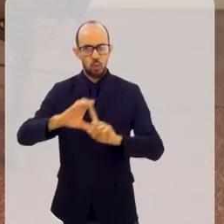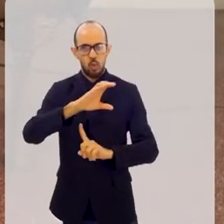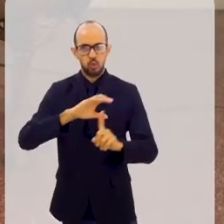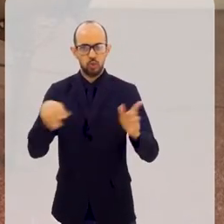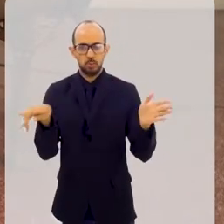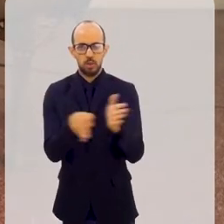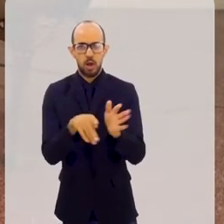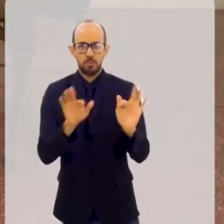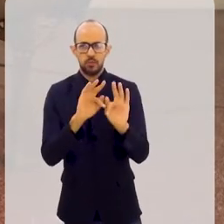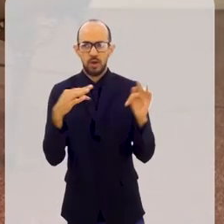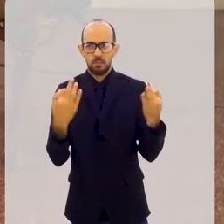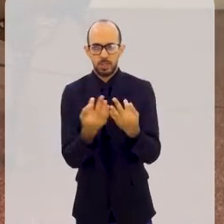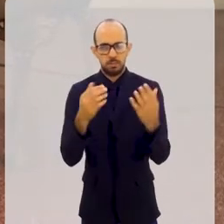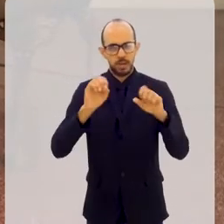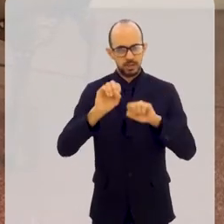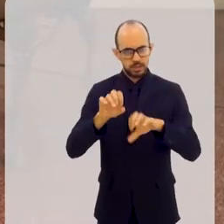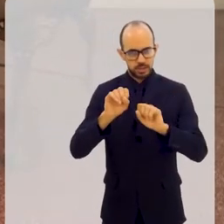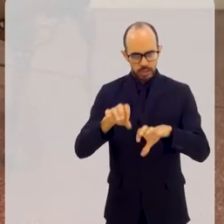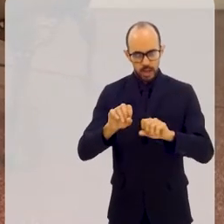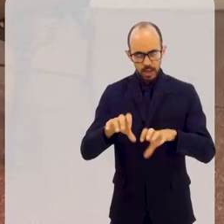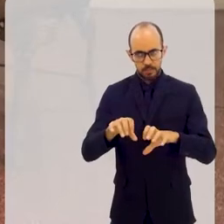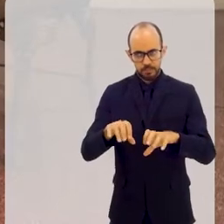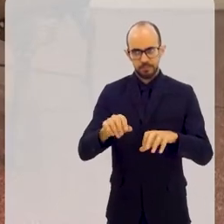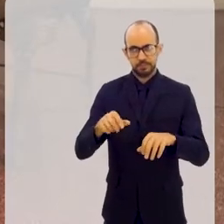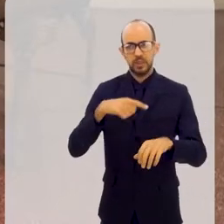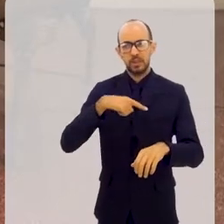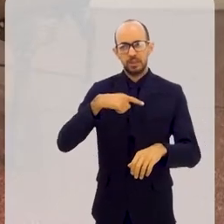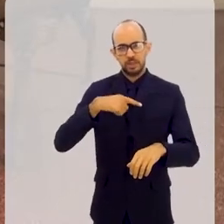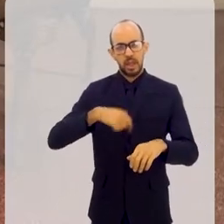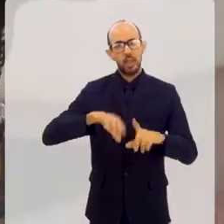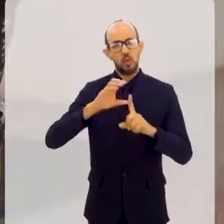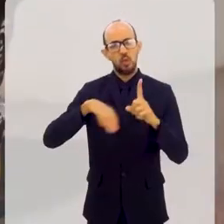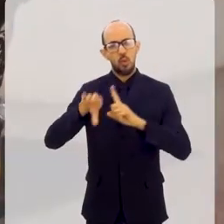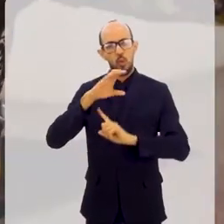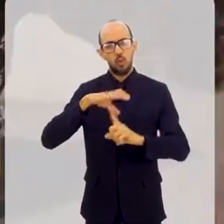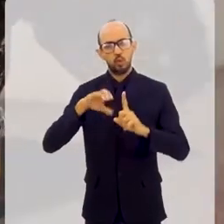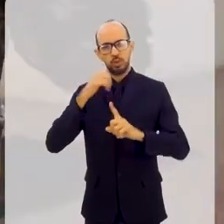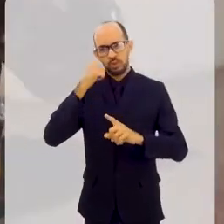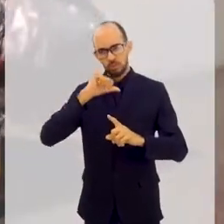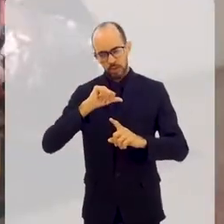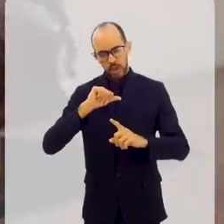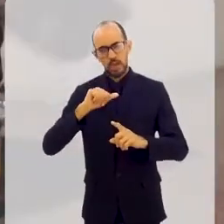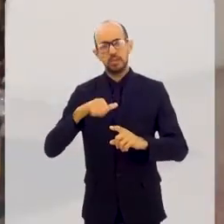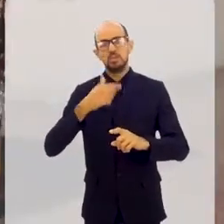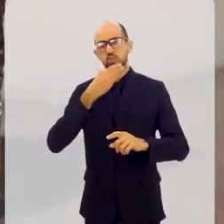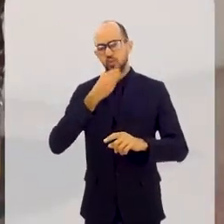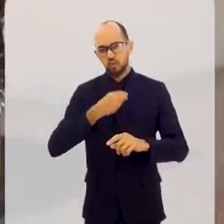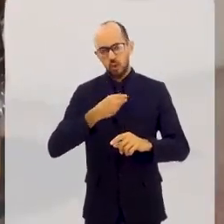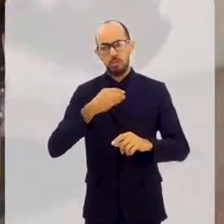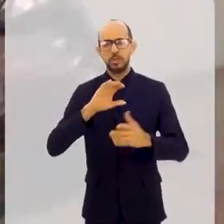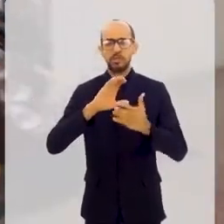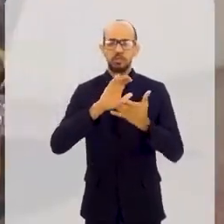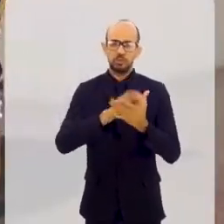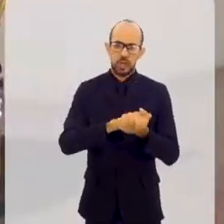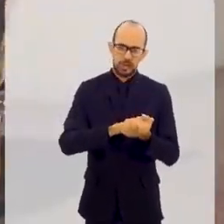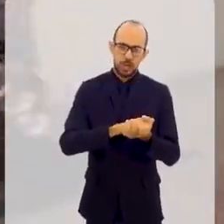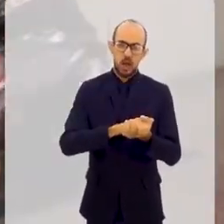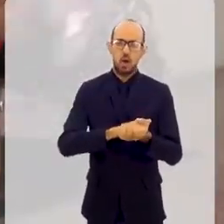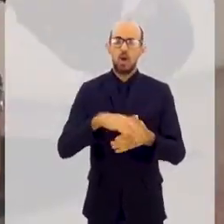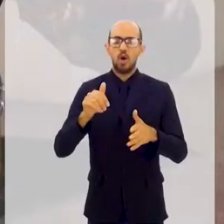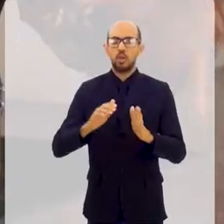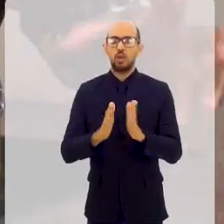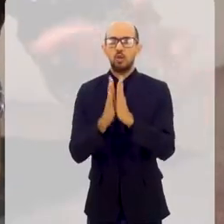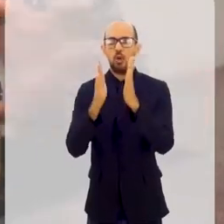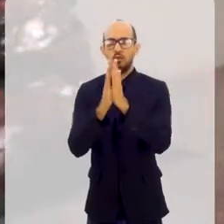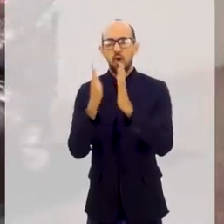é uma estrutura que a cada área das mulheres tendo os homens tendo os casais tem família tem um